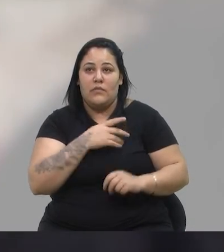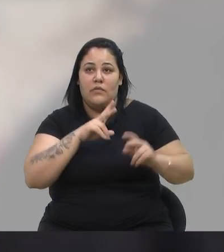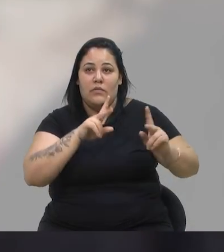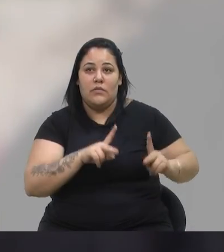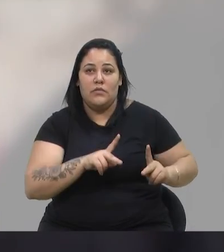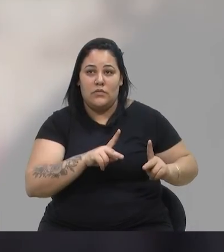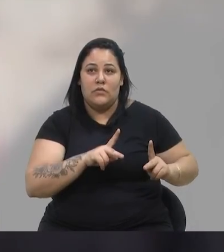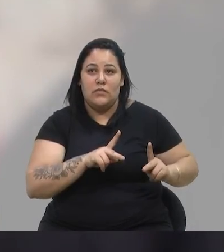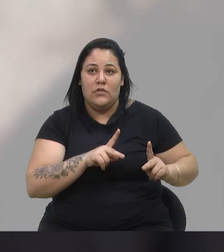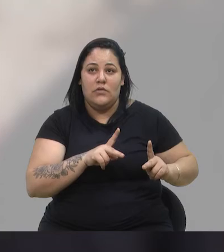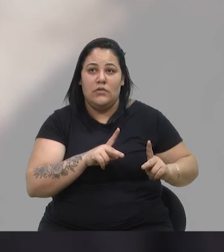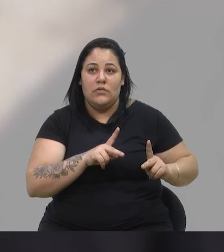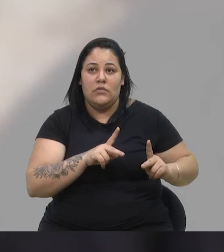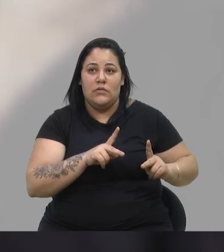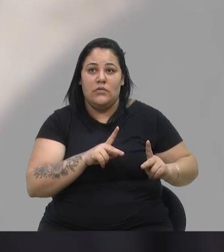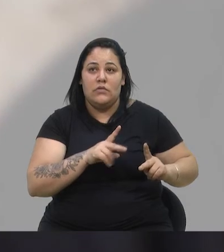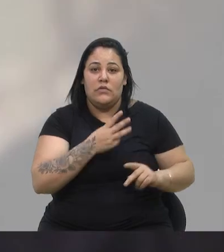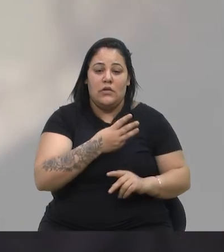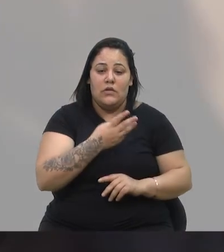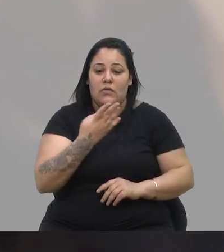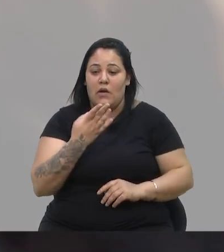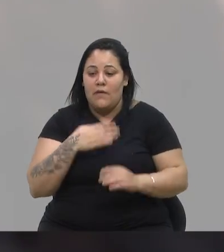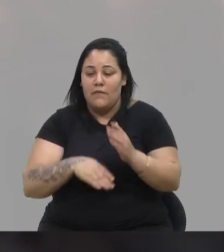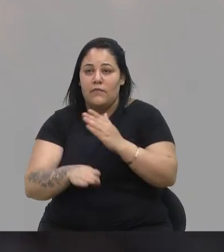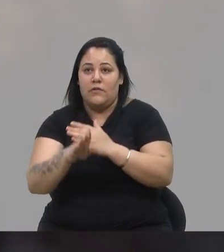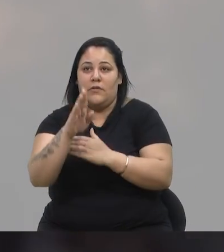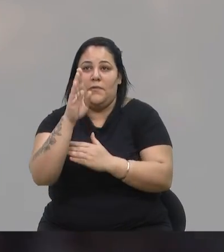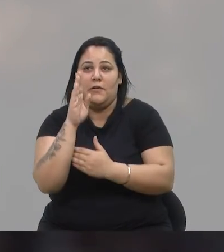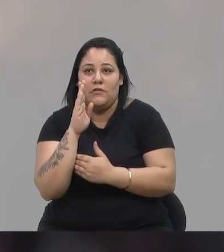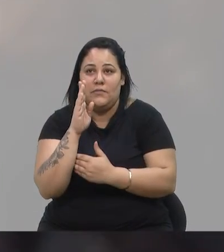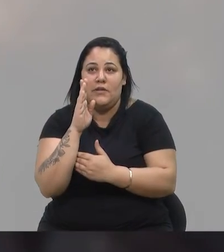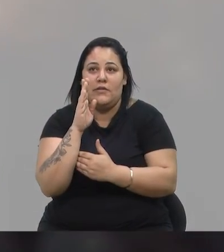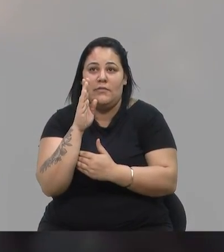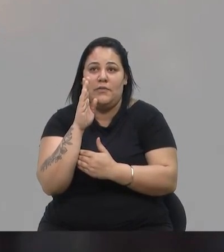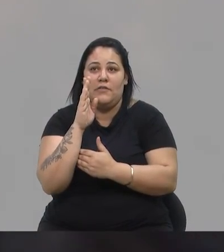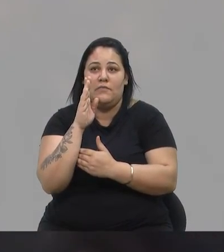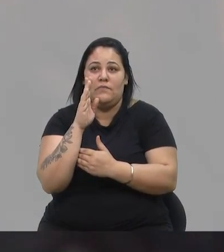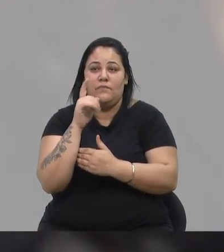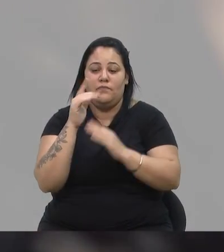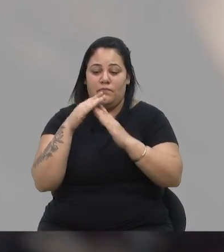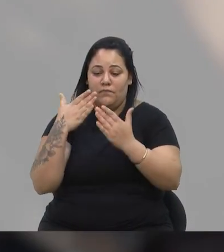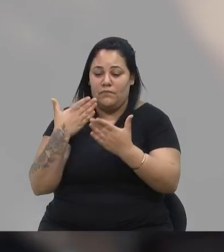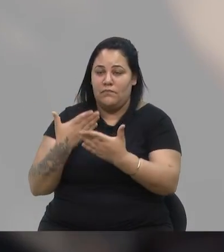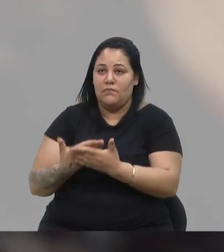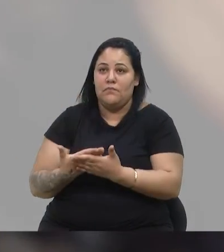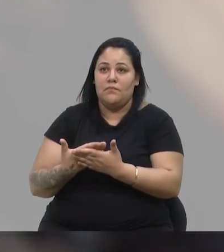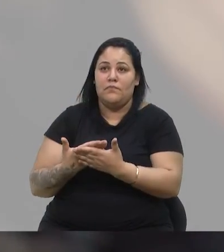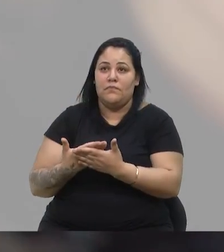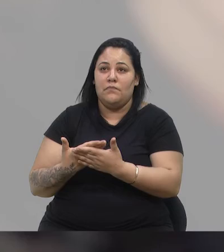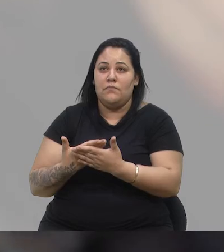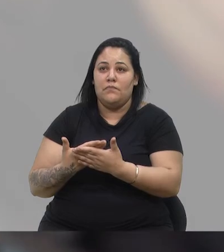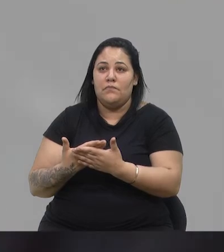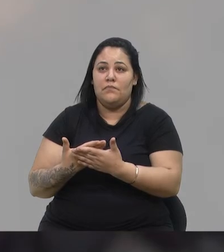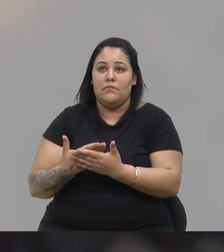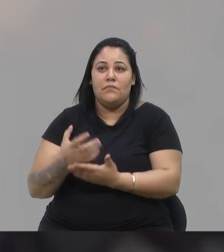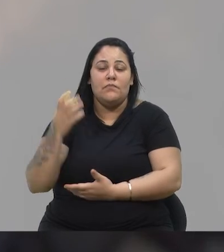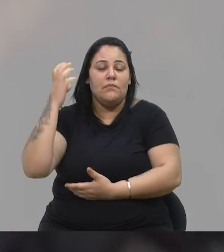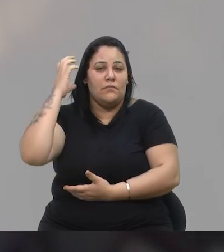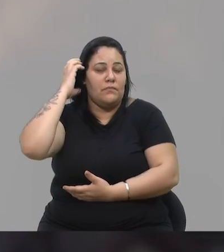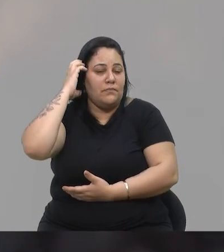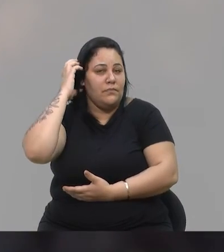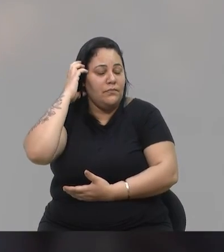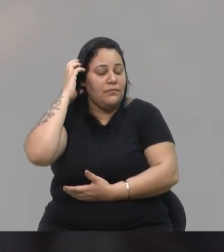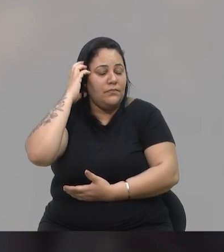coragem? E daí eu pensei, eu aprendi palavras que eu não sabia de outra língua com essa história. Agora eu